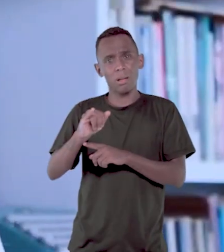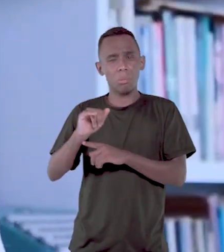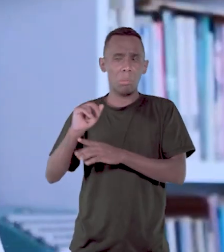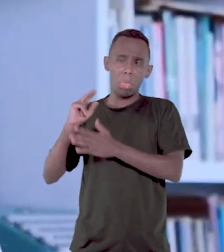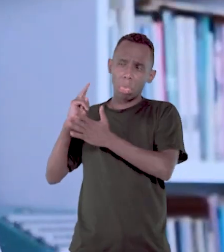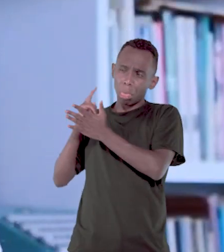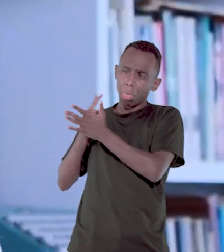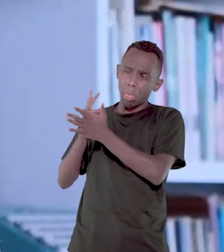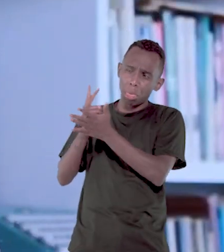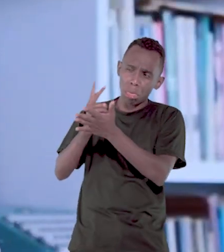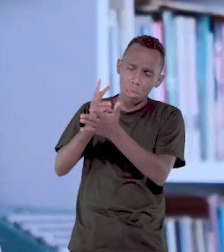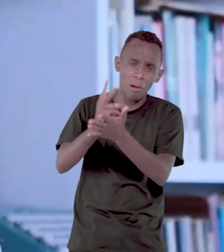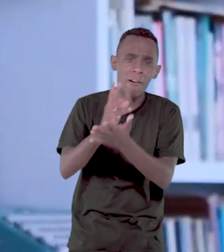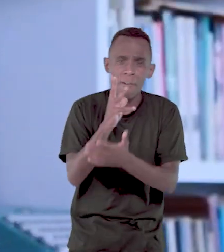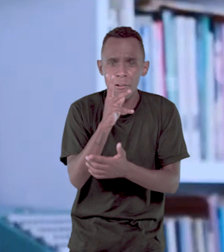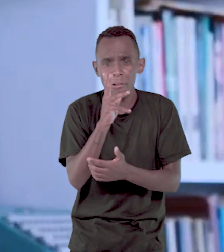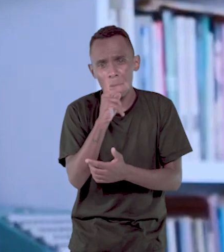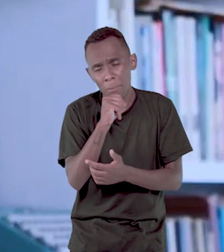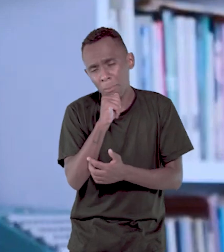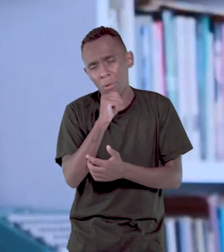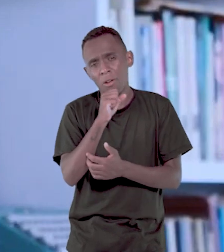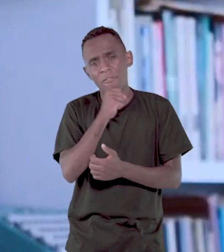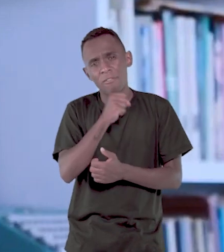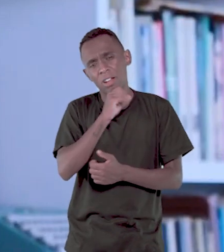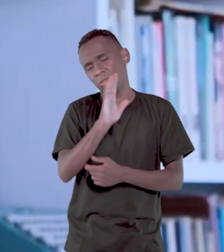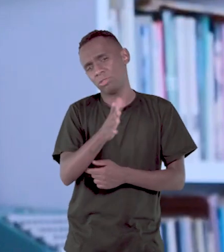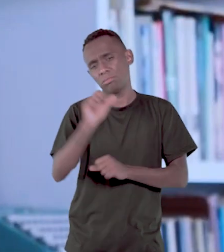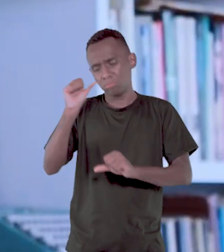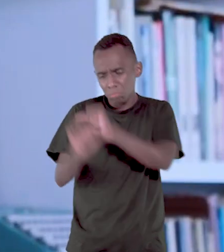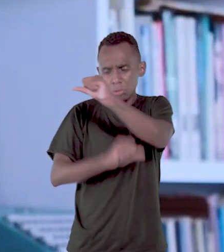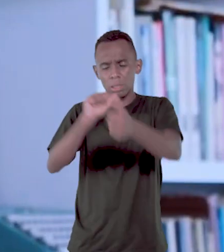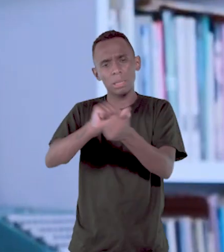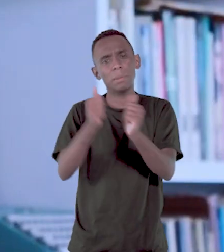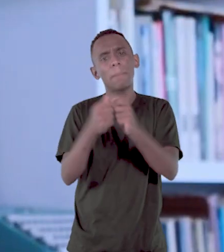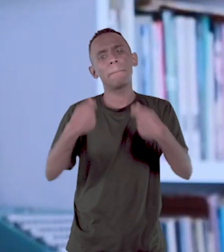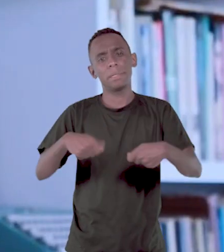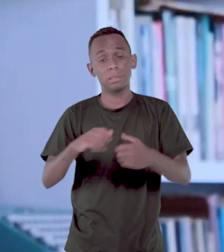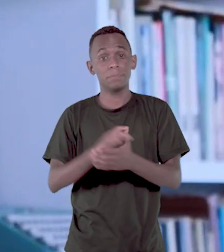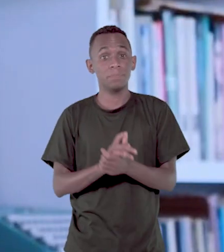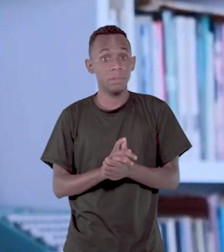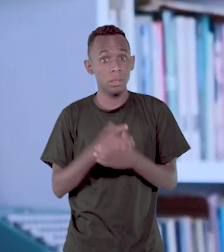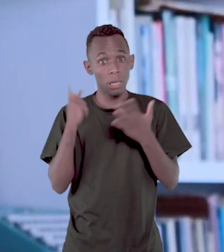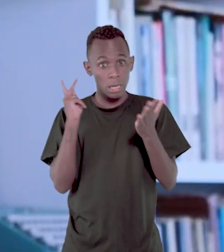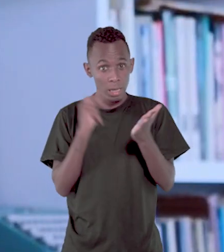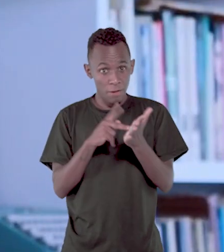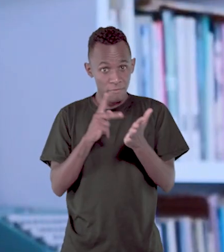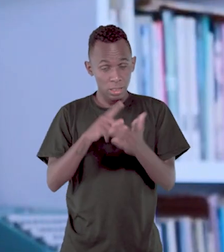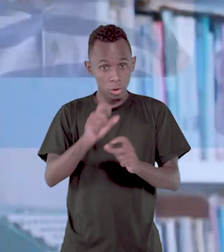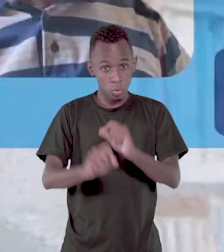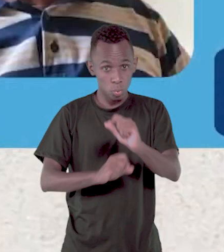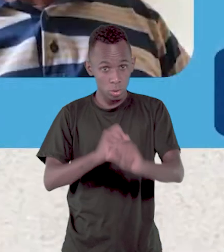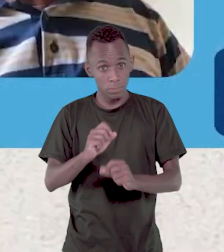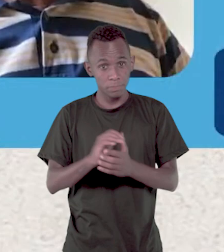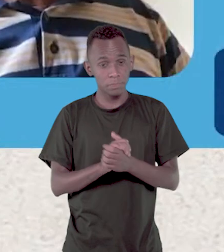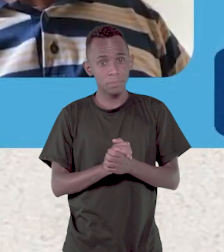e as prisões que a literatura ali estava definida. Né? Sim, na verdade, quer